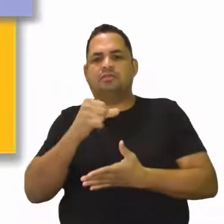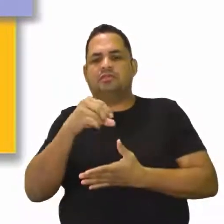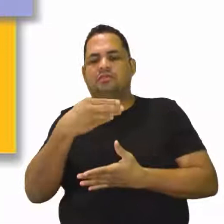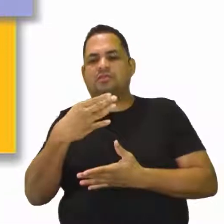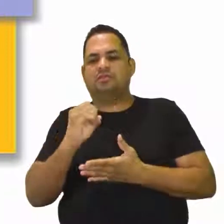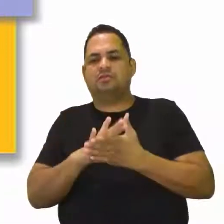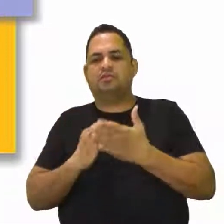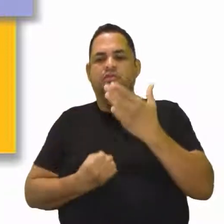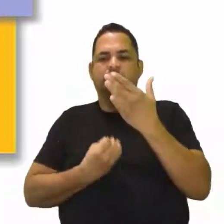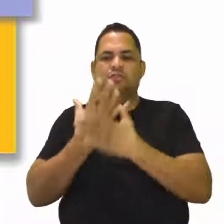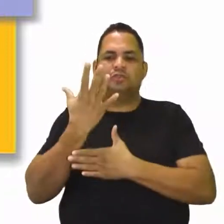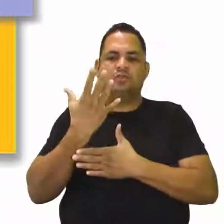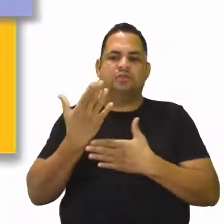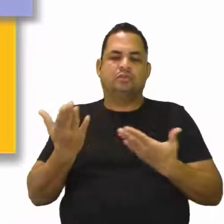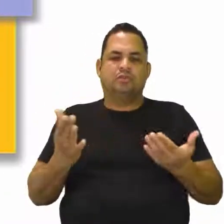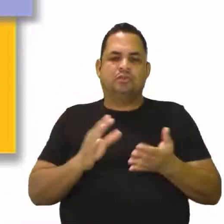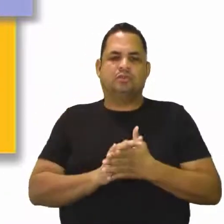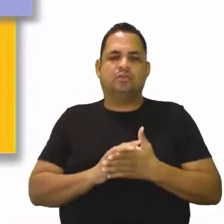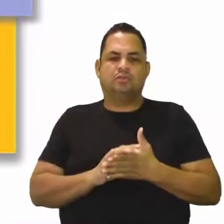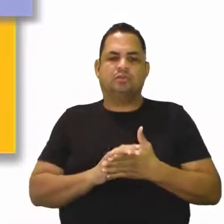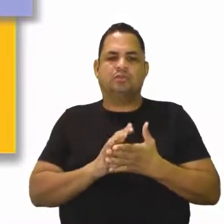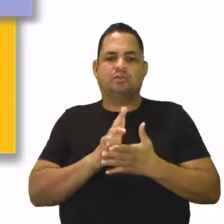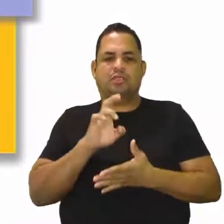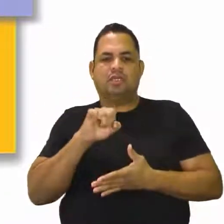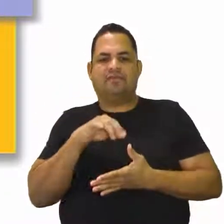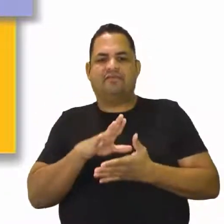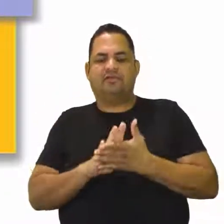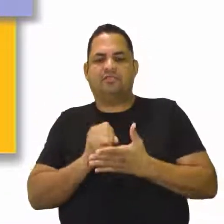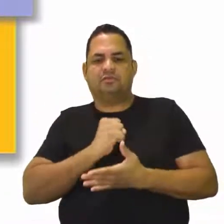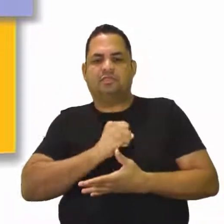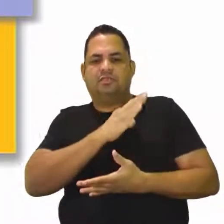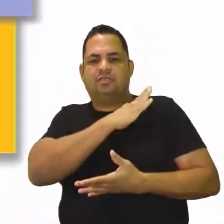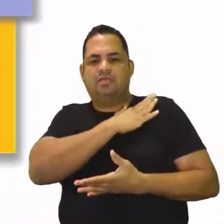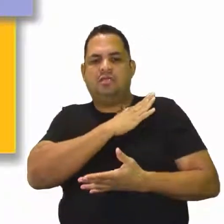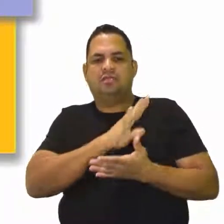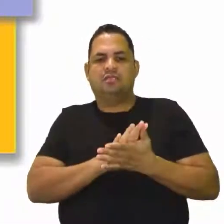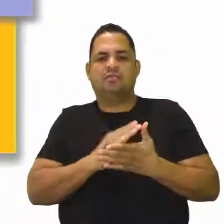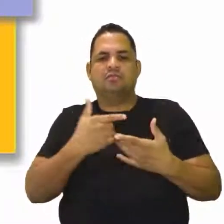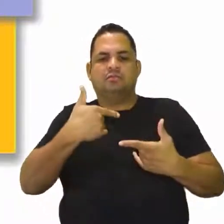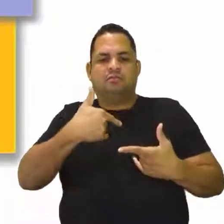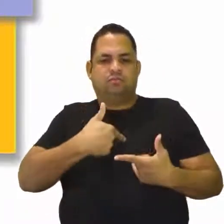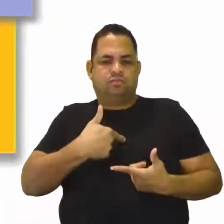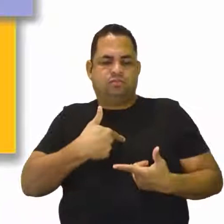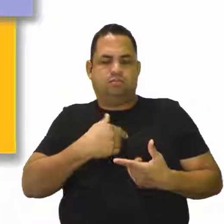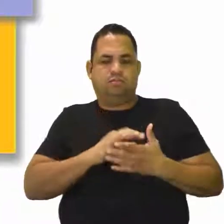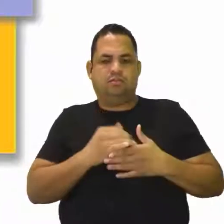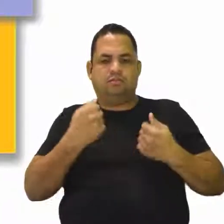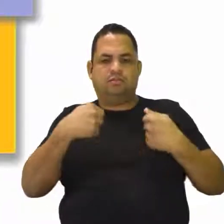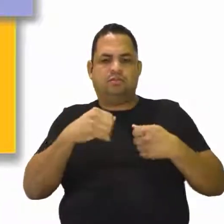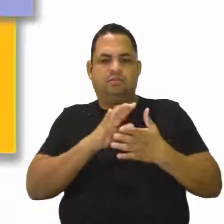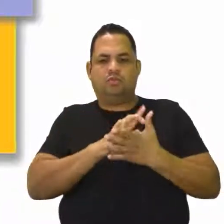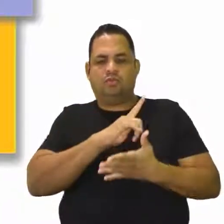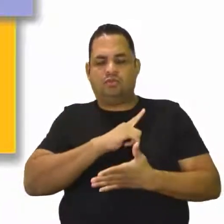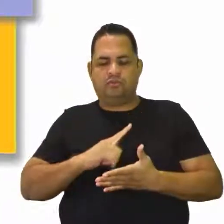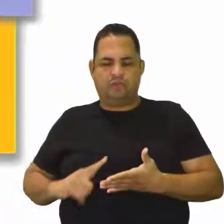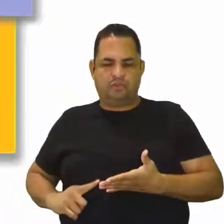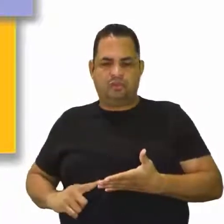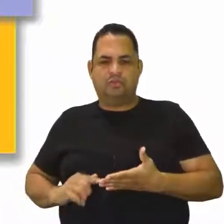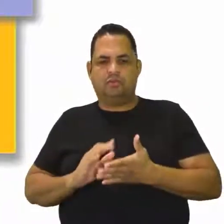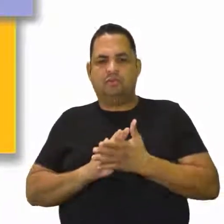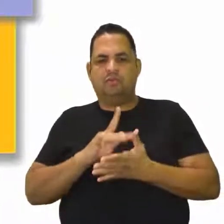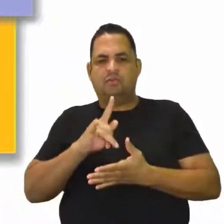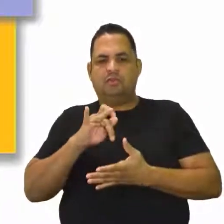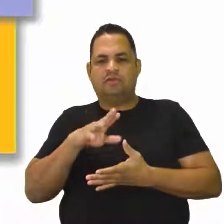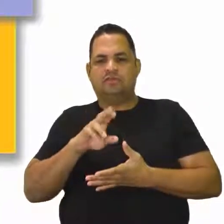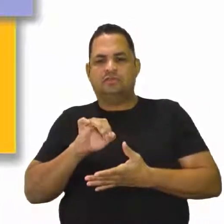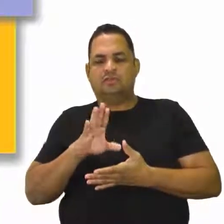1930 aparecendo. Nós vamos ver os levantes militar e Getúlio Vargas no poder do governo provisório.